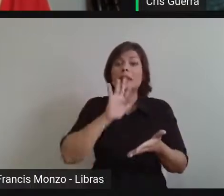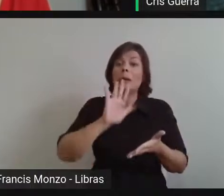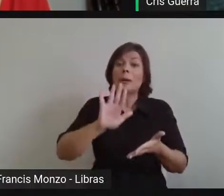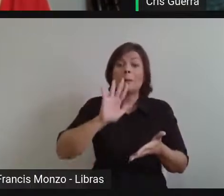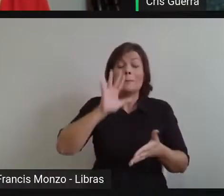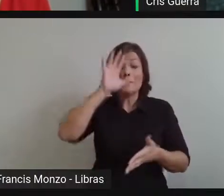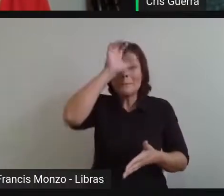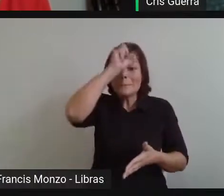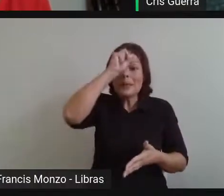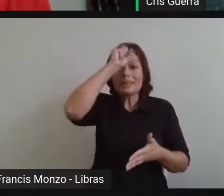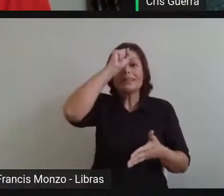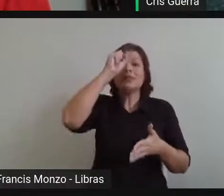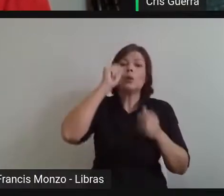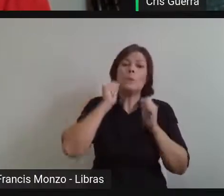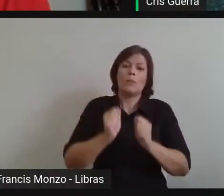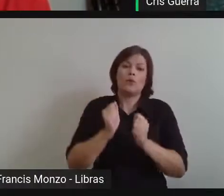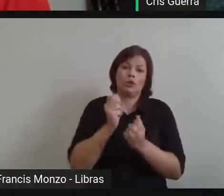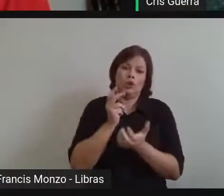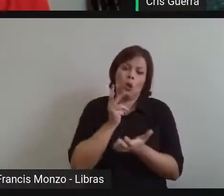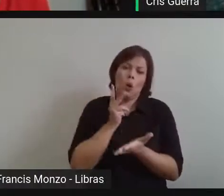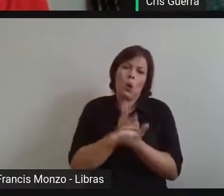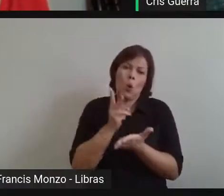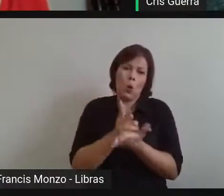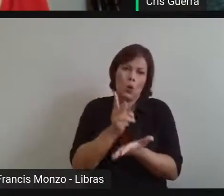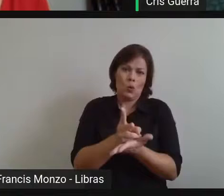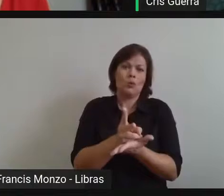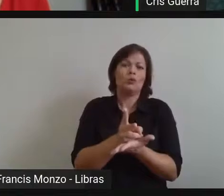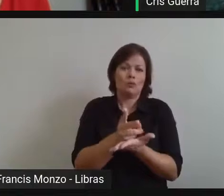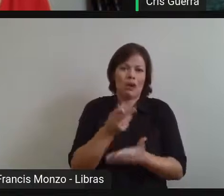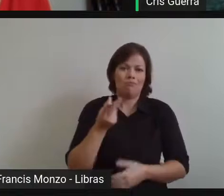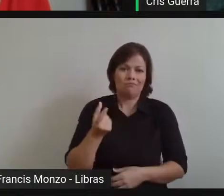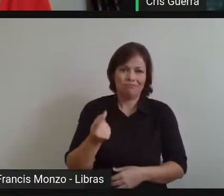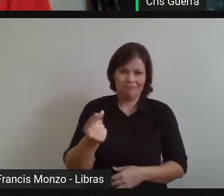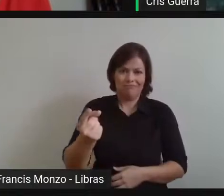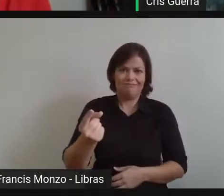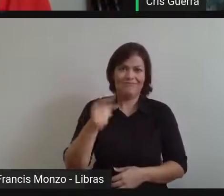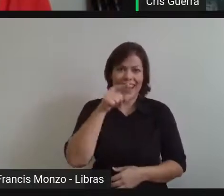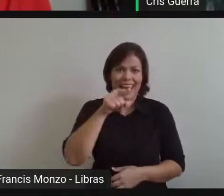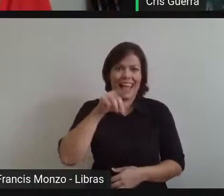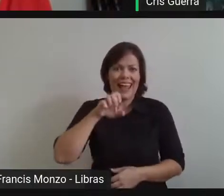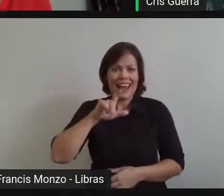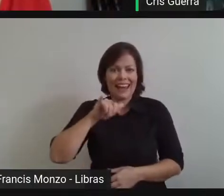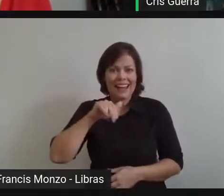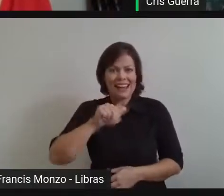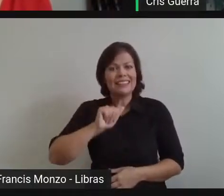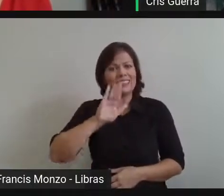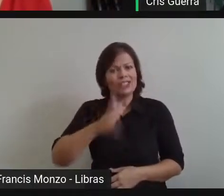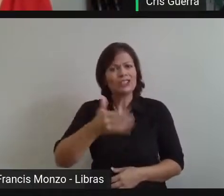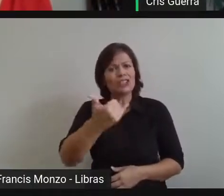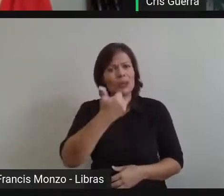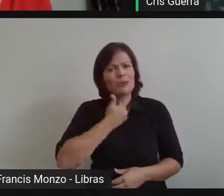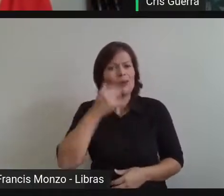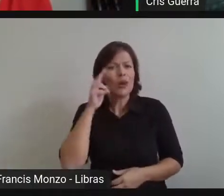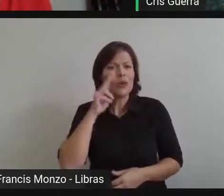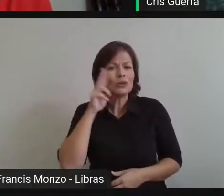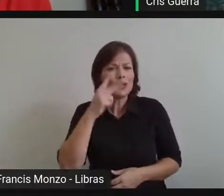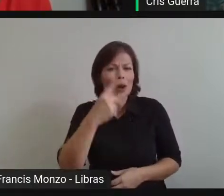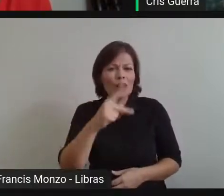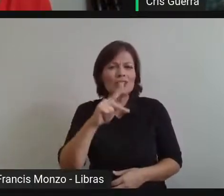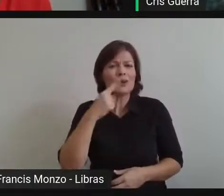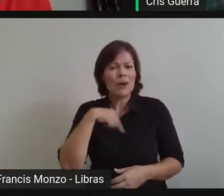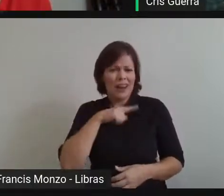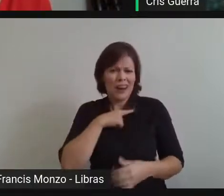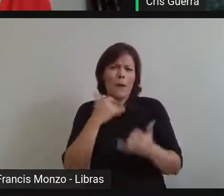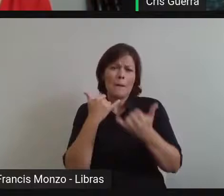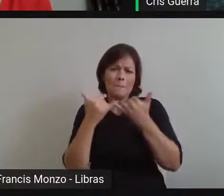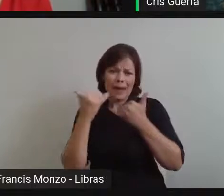aprendizados como definitivos, né? Como você já me contou um pouco da sua história, né, Eliana? Assim, a gente é muito parecida em vários aspectos, a gente tem muitas